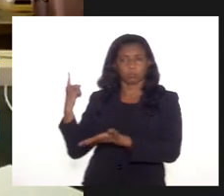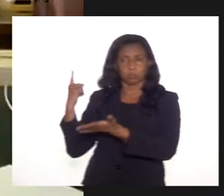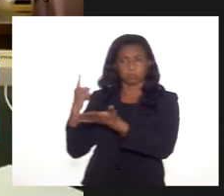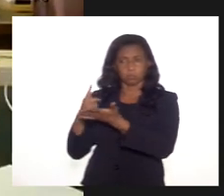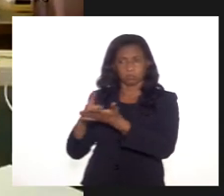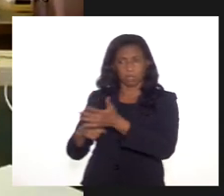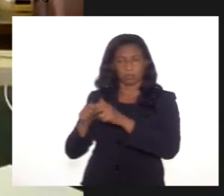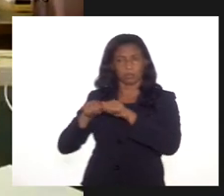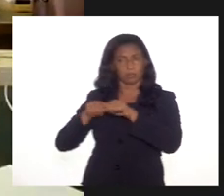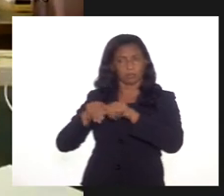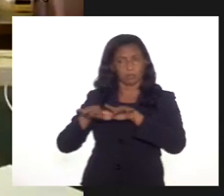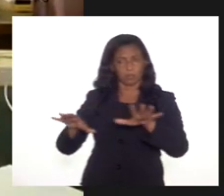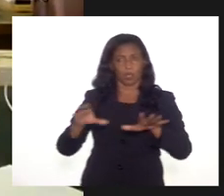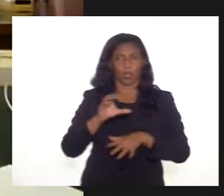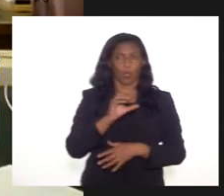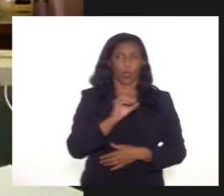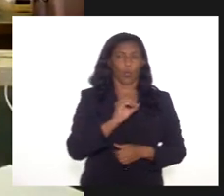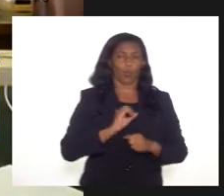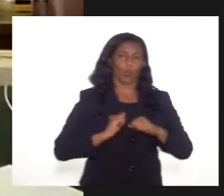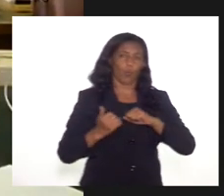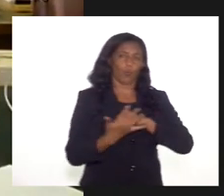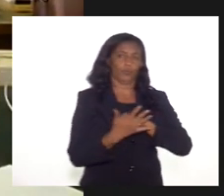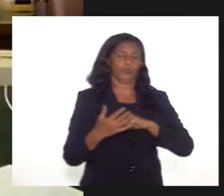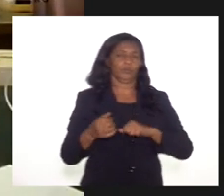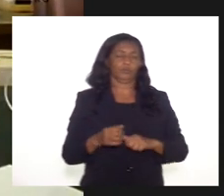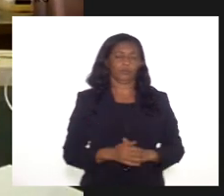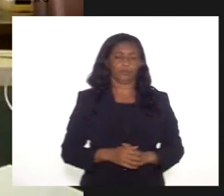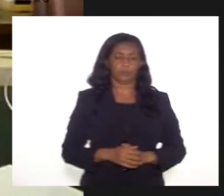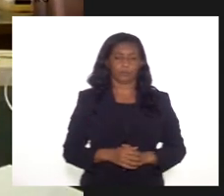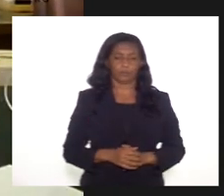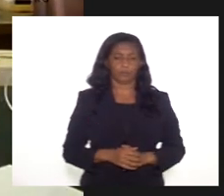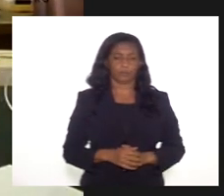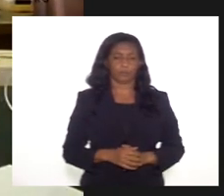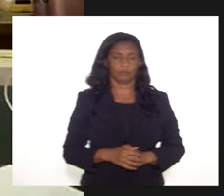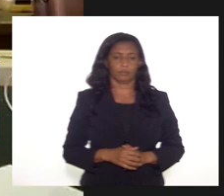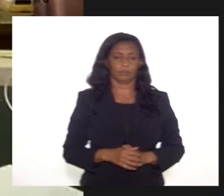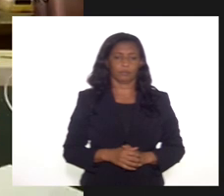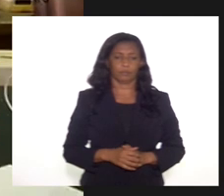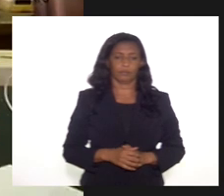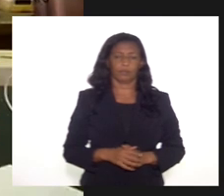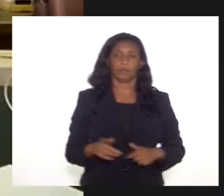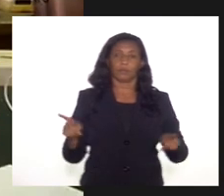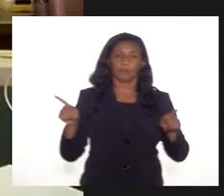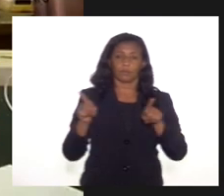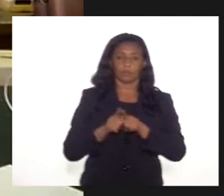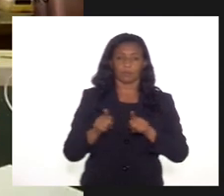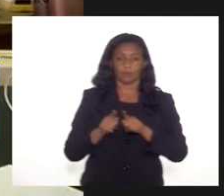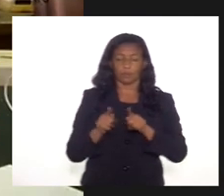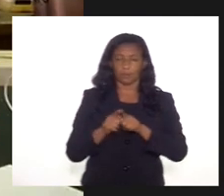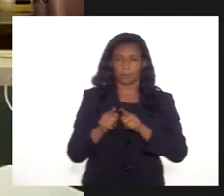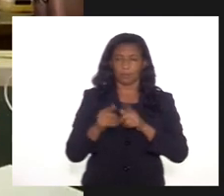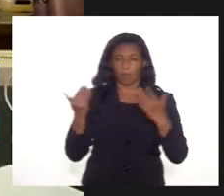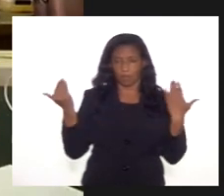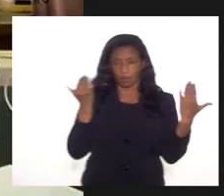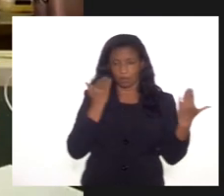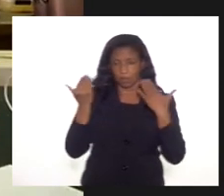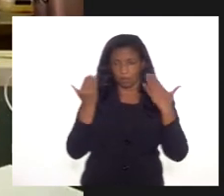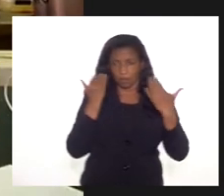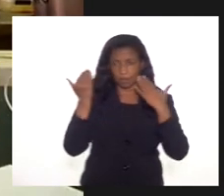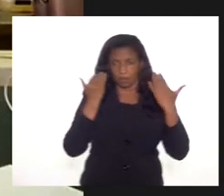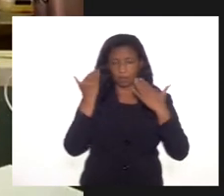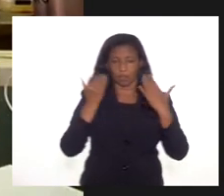à pandemia COVID-19. Um terceiro elemento é a supressão de relacionar